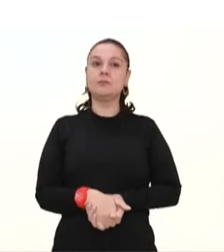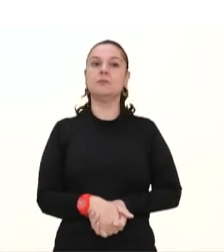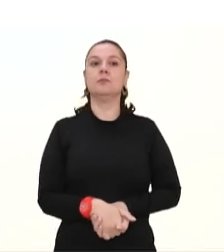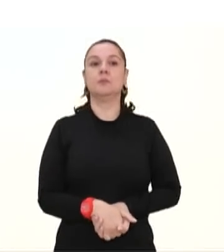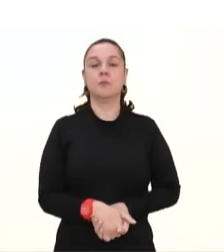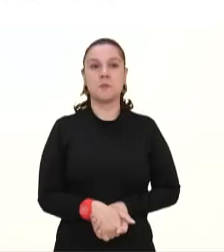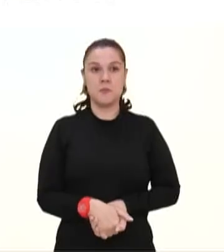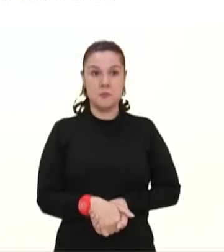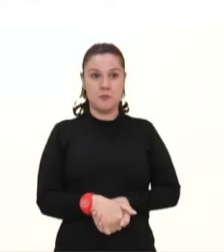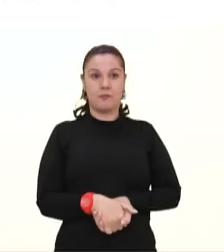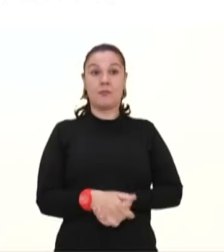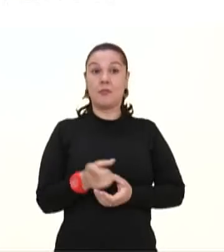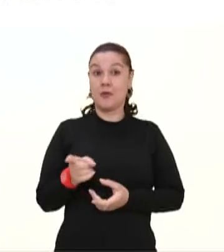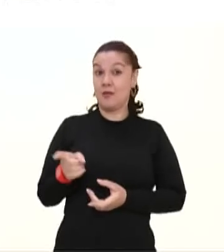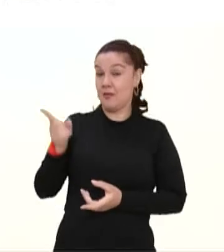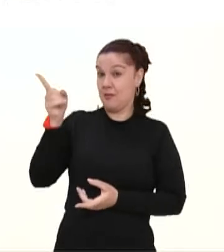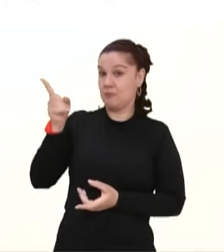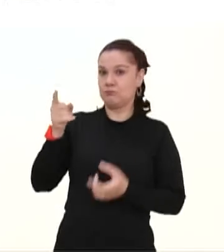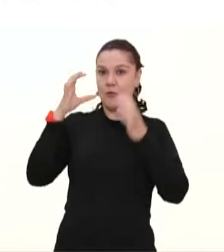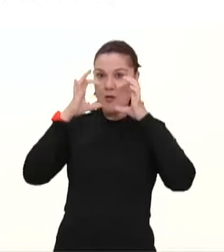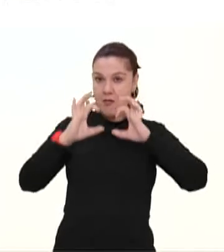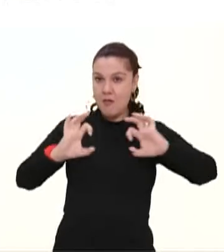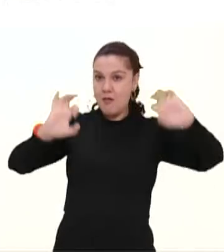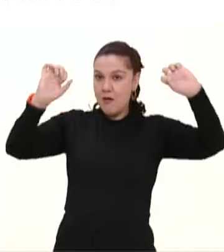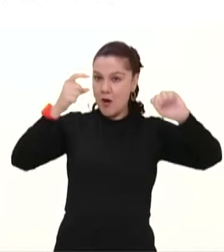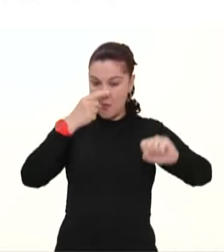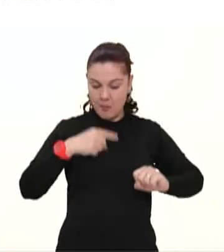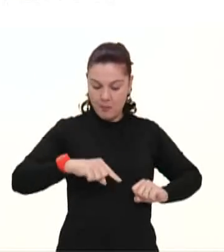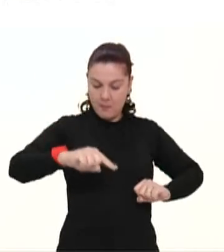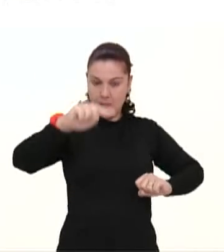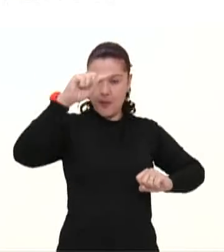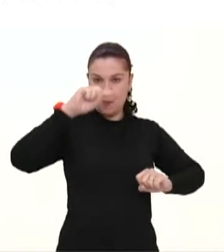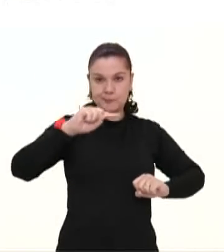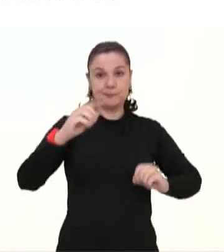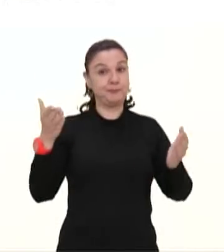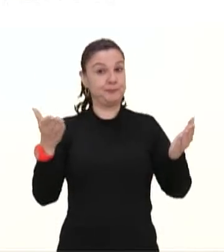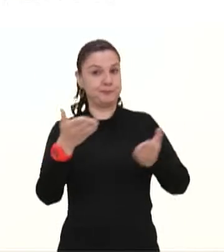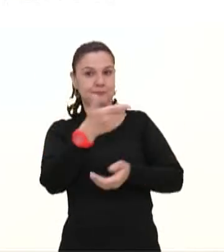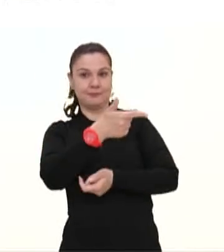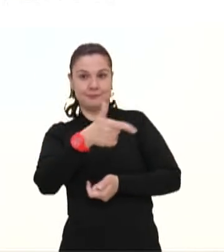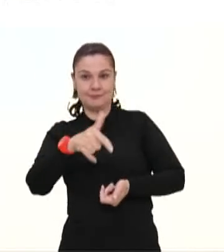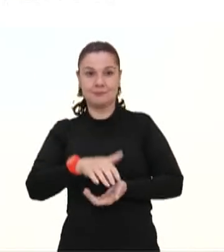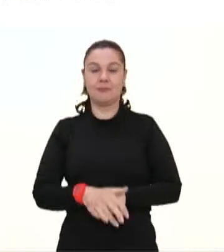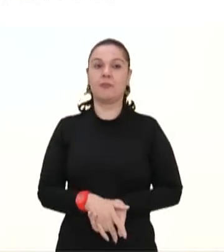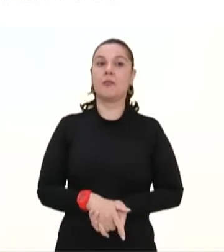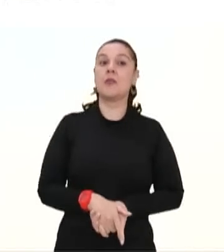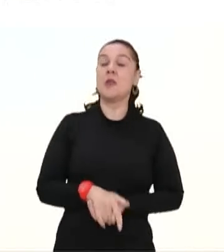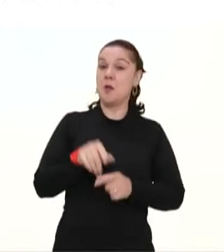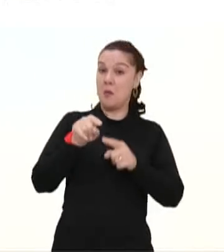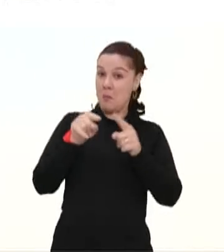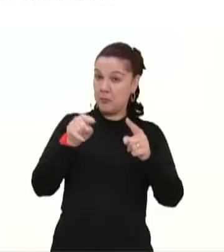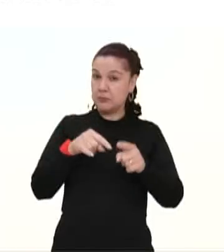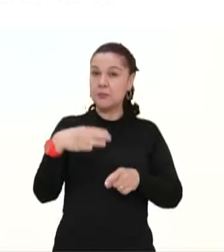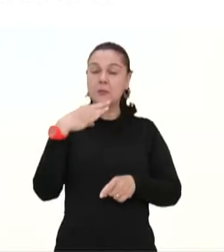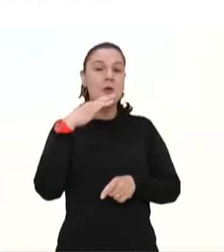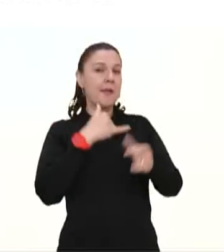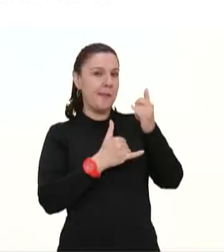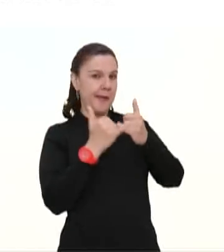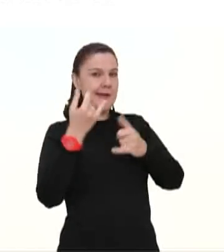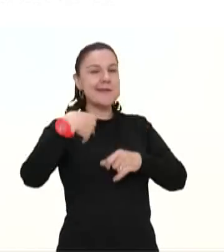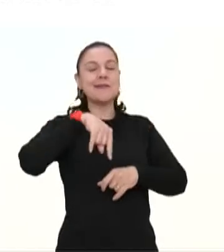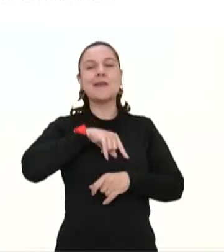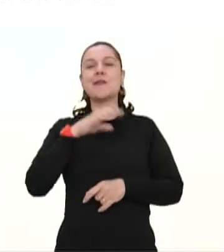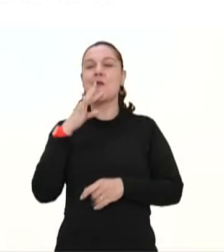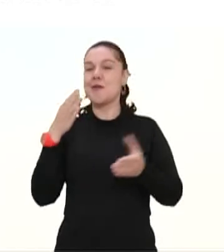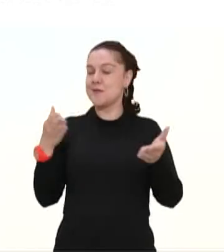Herrerasaurus. Outro aqui, ó, o mamute, não faz parte do nosso cotidiano também, mas ele é muito familiarizado com um ser que nós